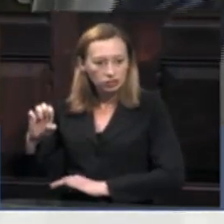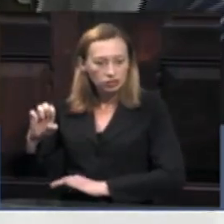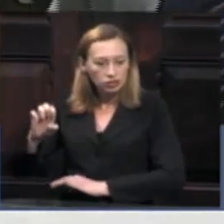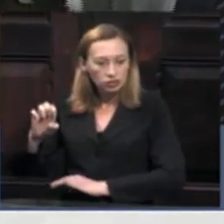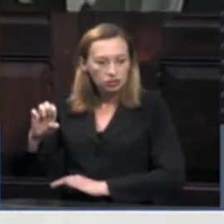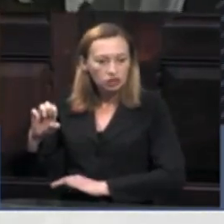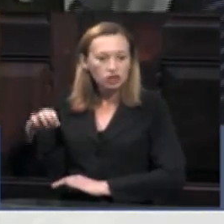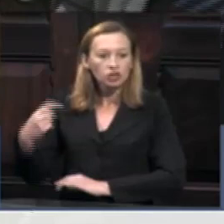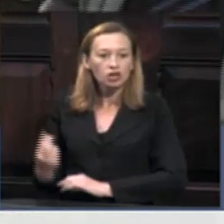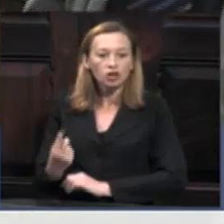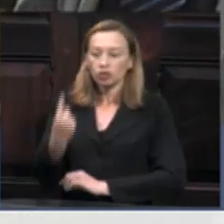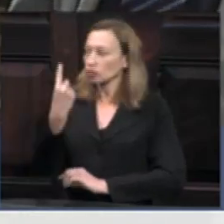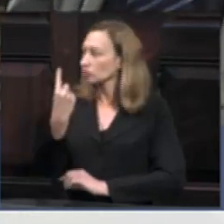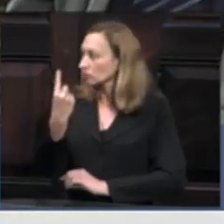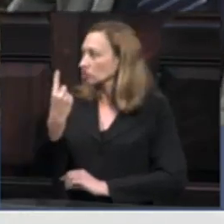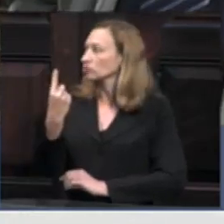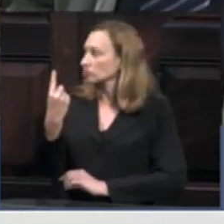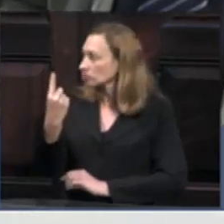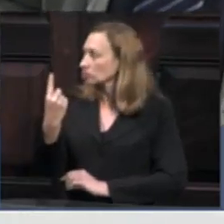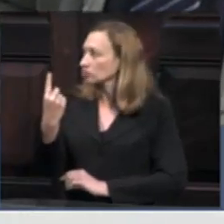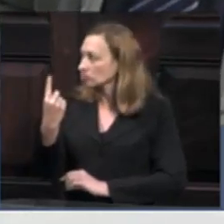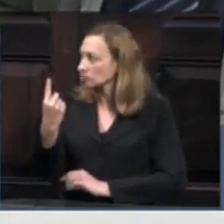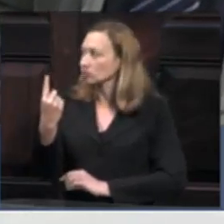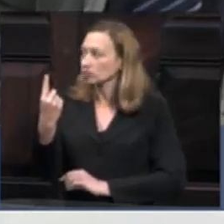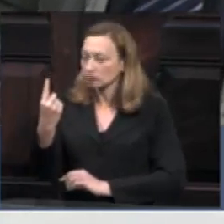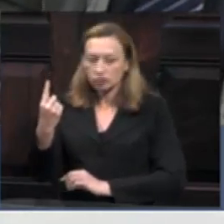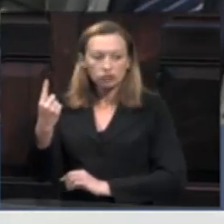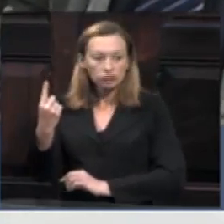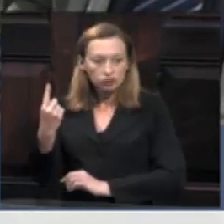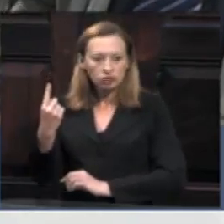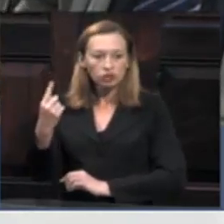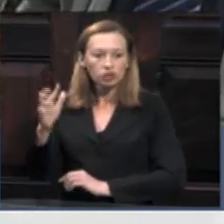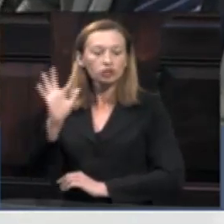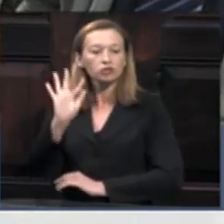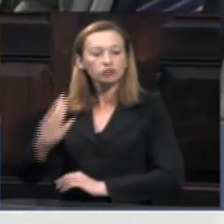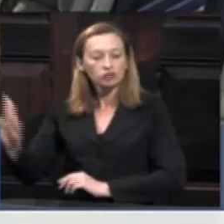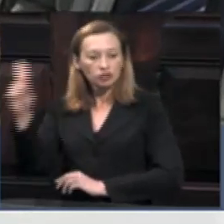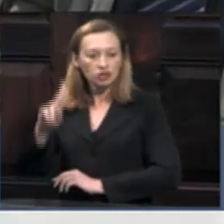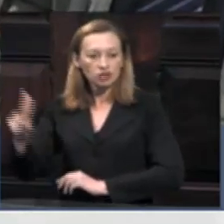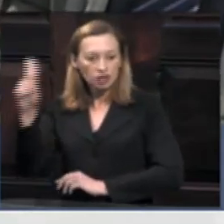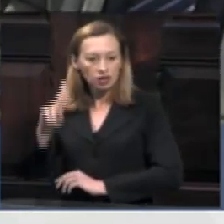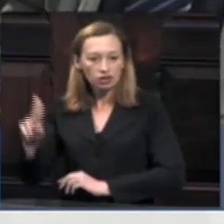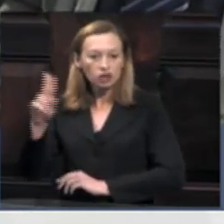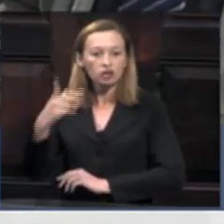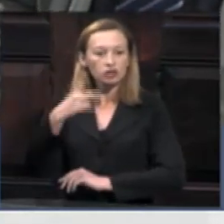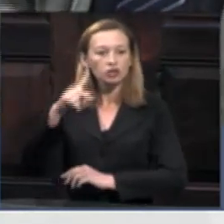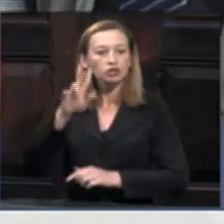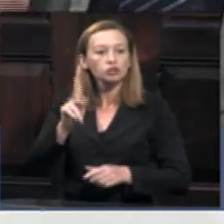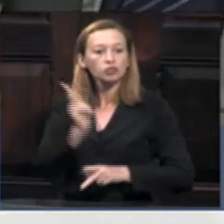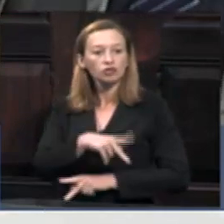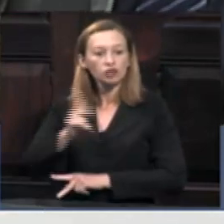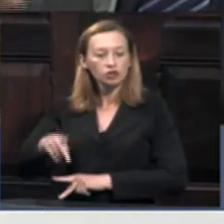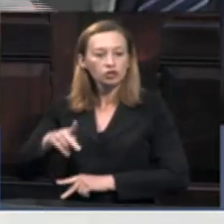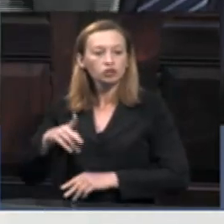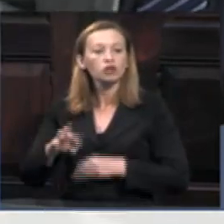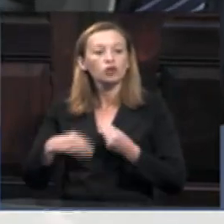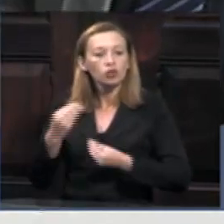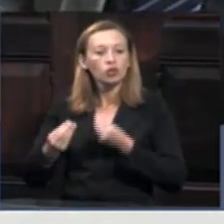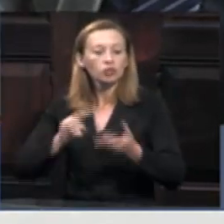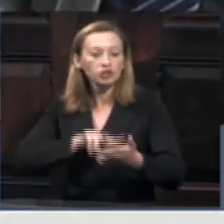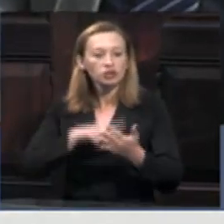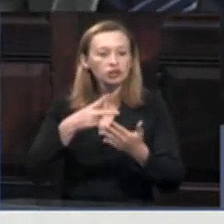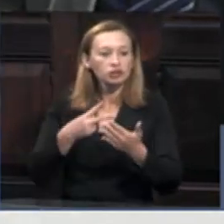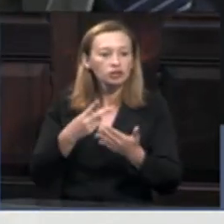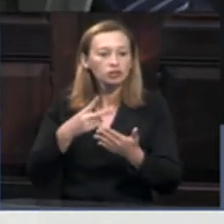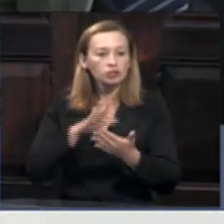única universidade pública no Brasil que não tinha dedicação exclusiva dos seus professores, mas por uma interpretação da